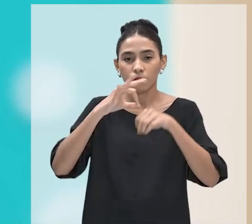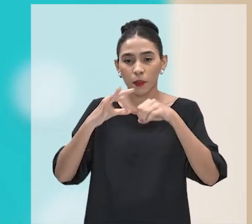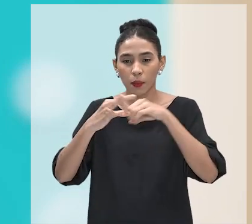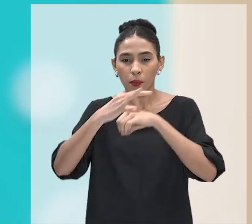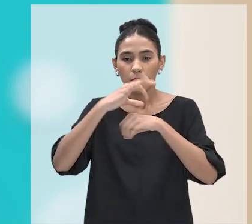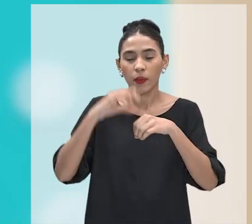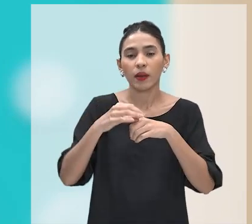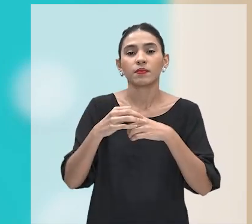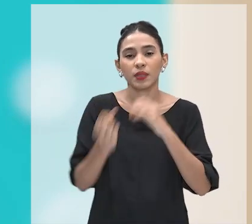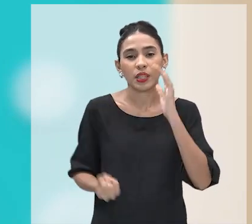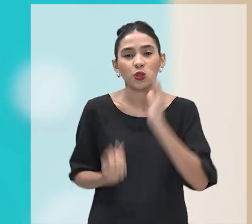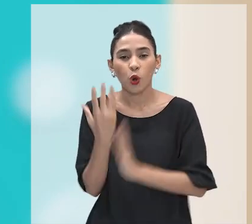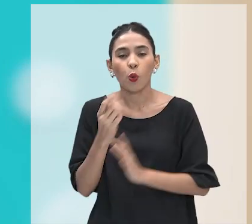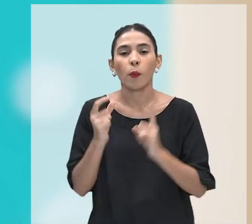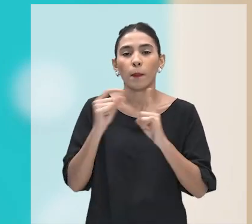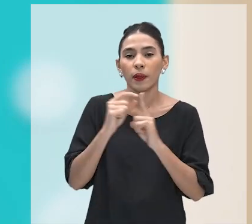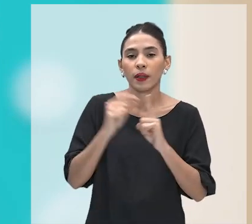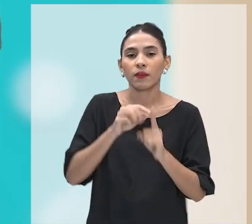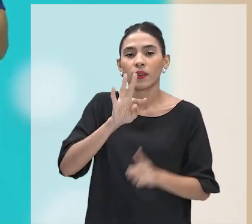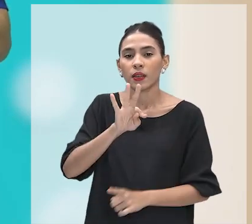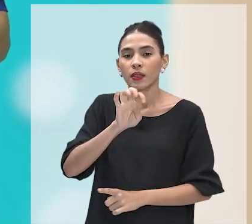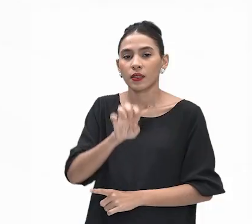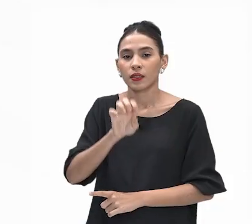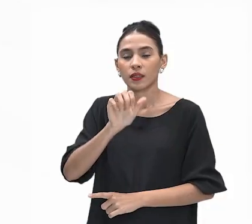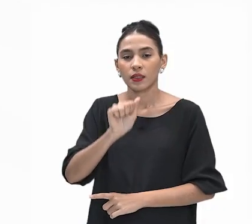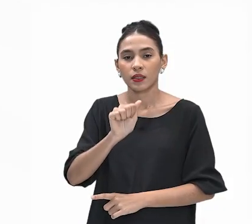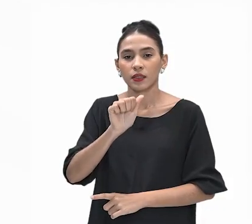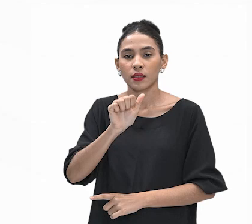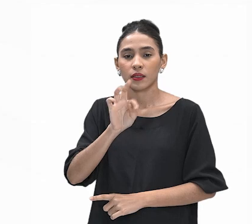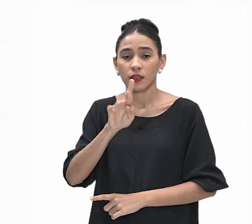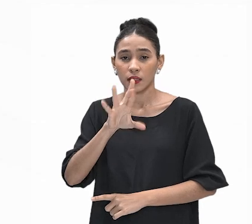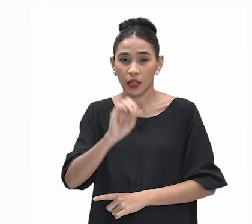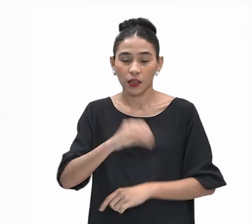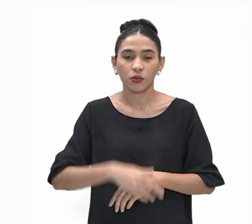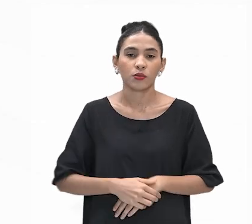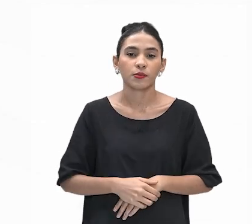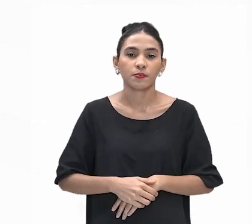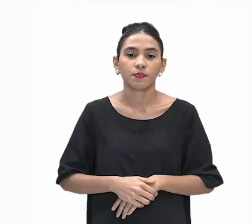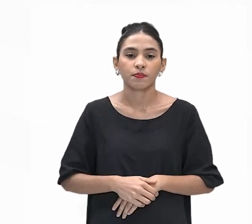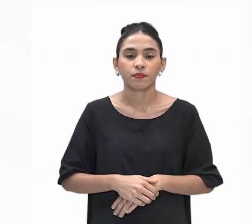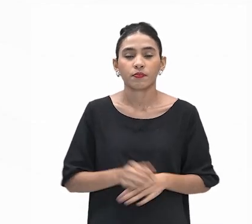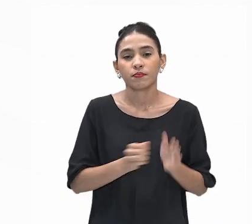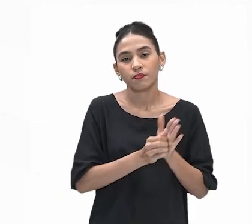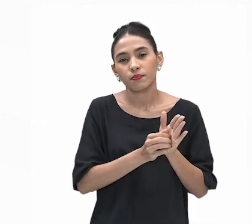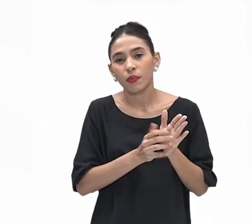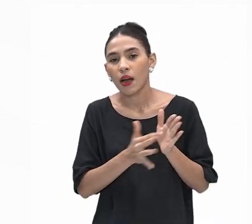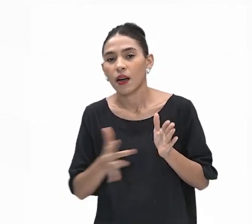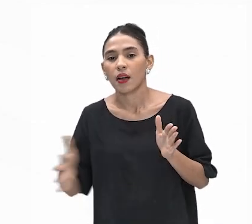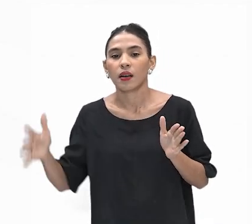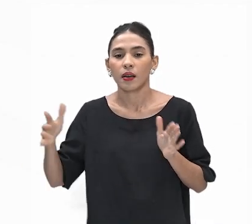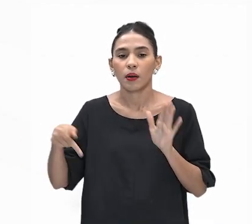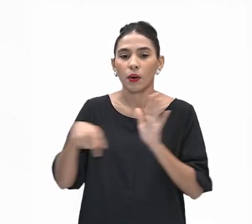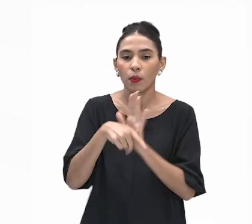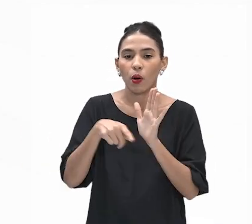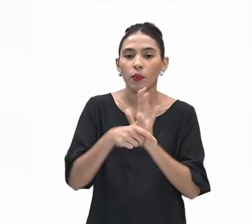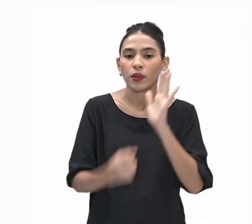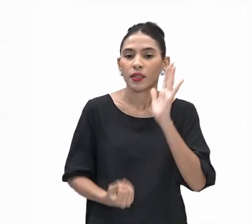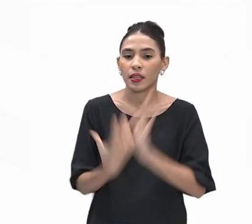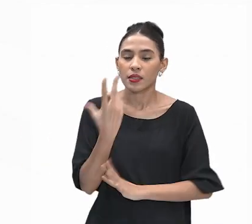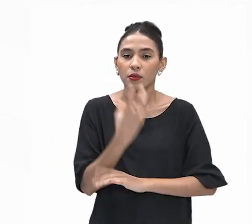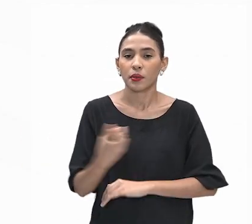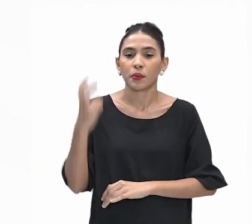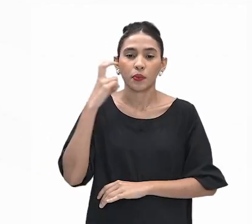teatro. Então, continuando, durante todo o processo de formação da identidade nacional e da criação da